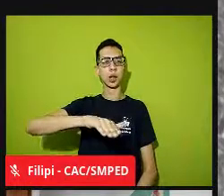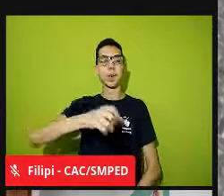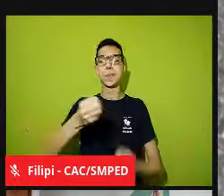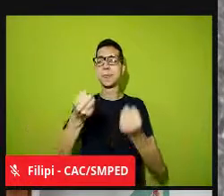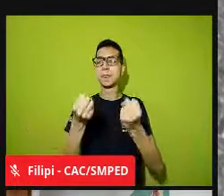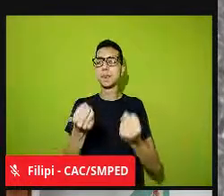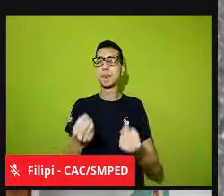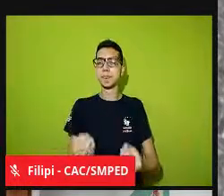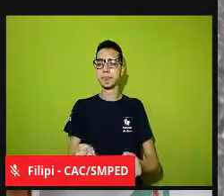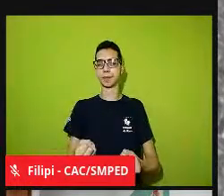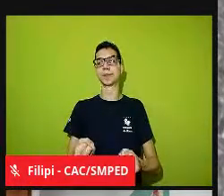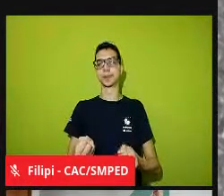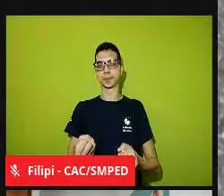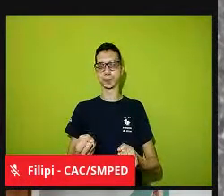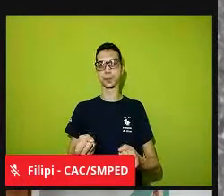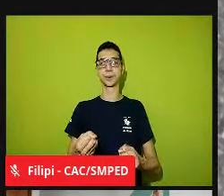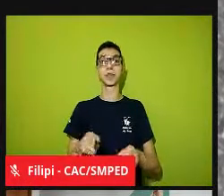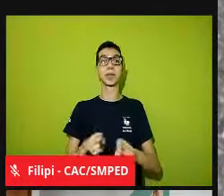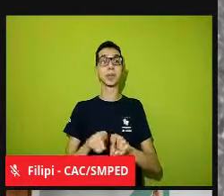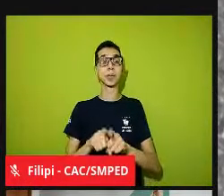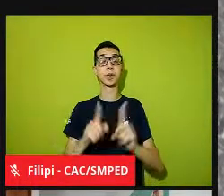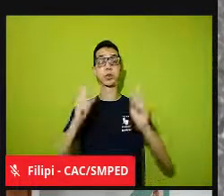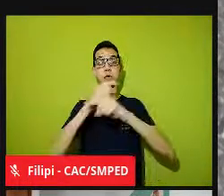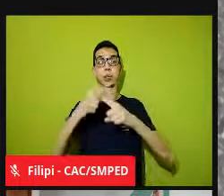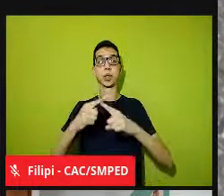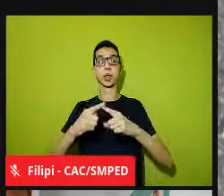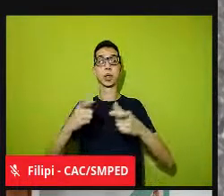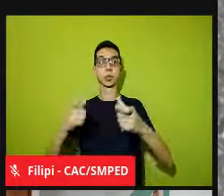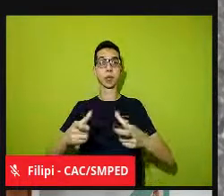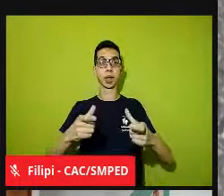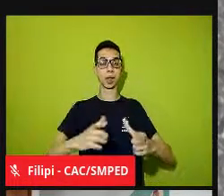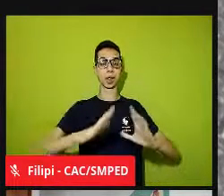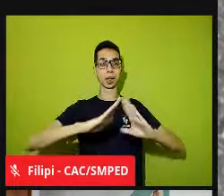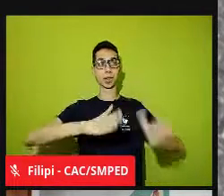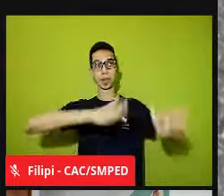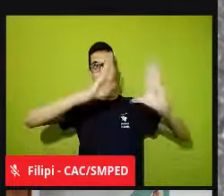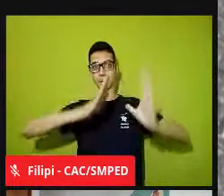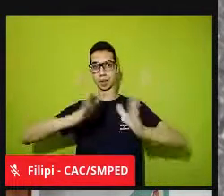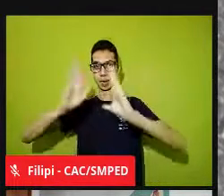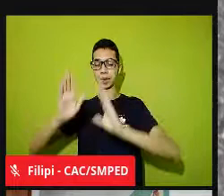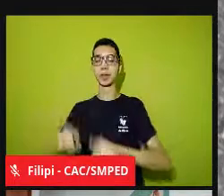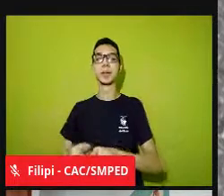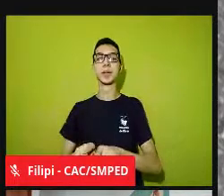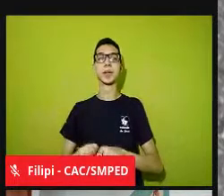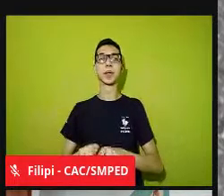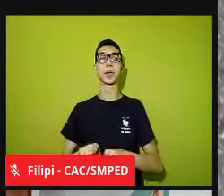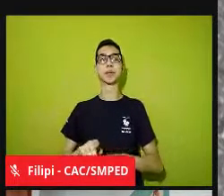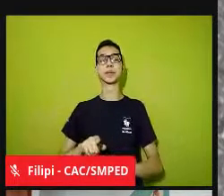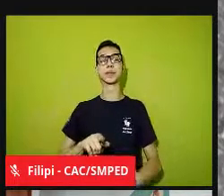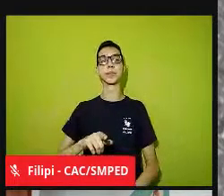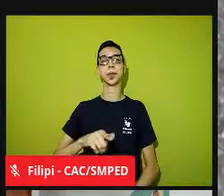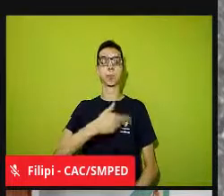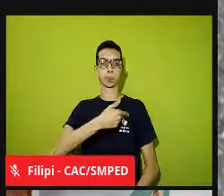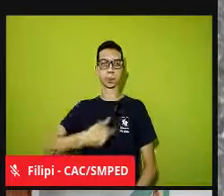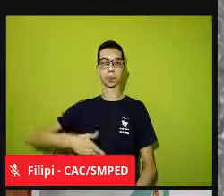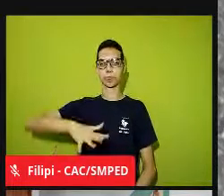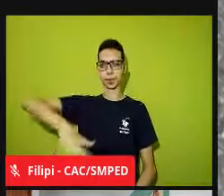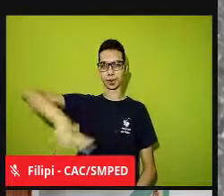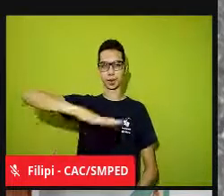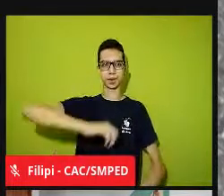conflito com esse uso residencial e com o uso dos equipamentos públicos que já existiam nessa área, né? E aí, o que a